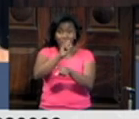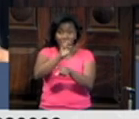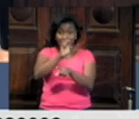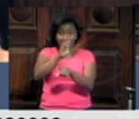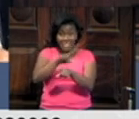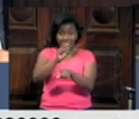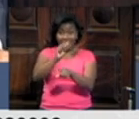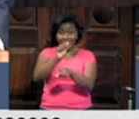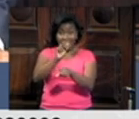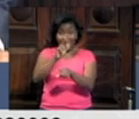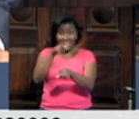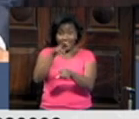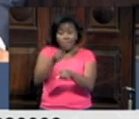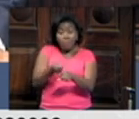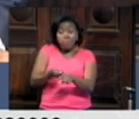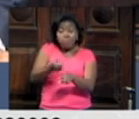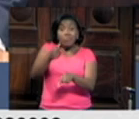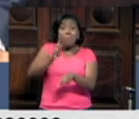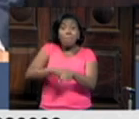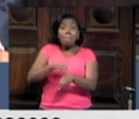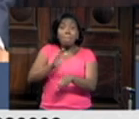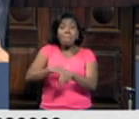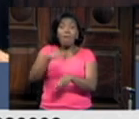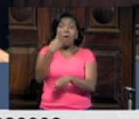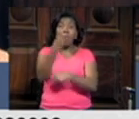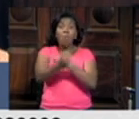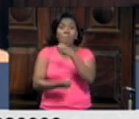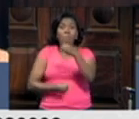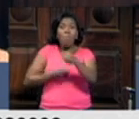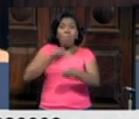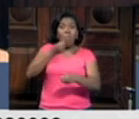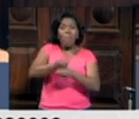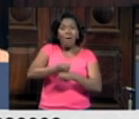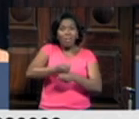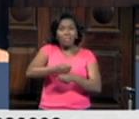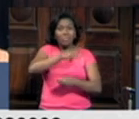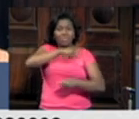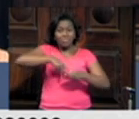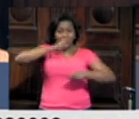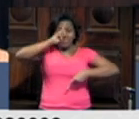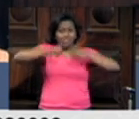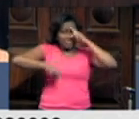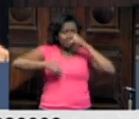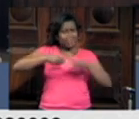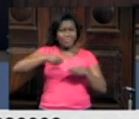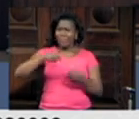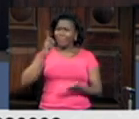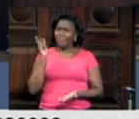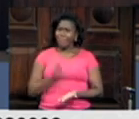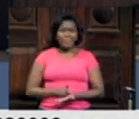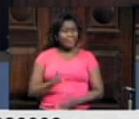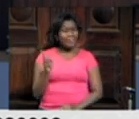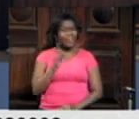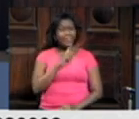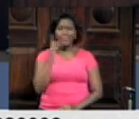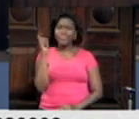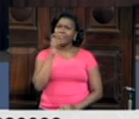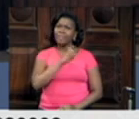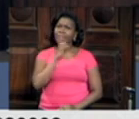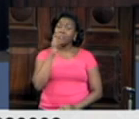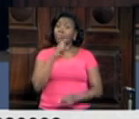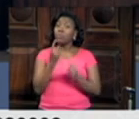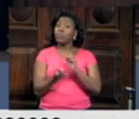mandato. 5 anos para Sarney. Isto não é verdade.